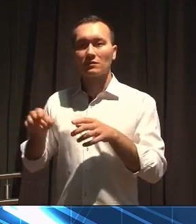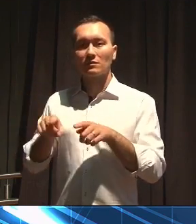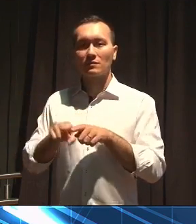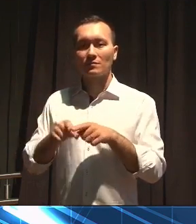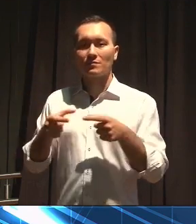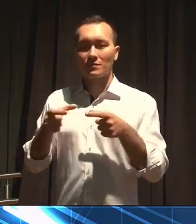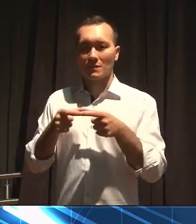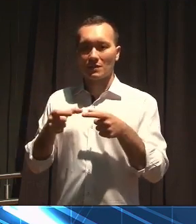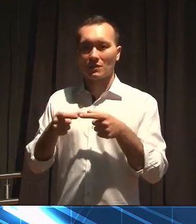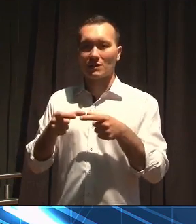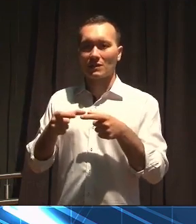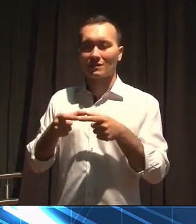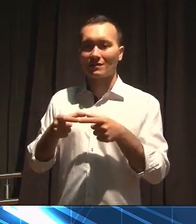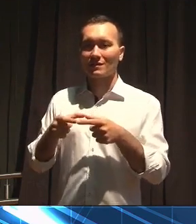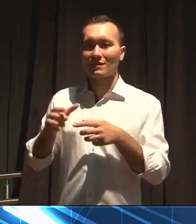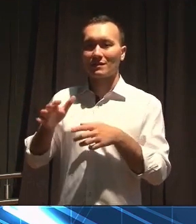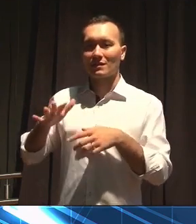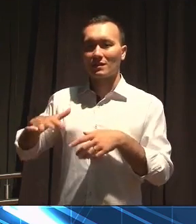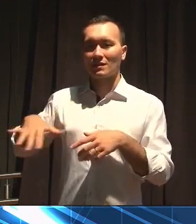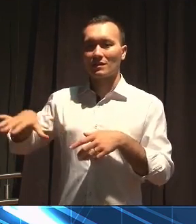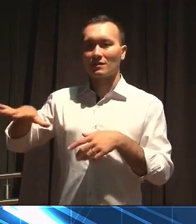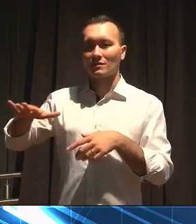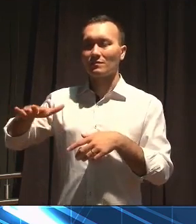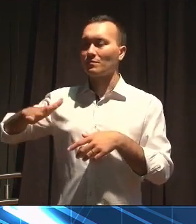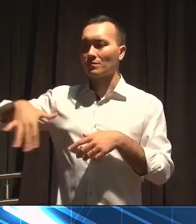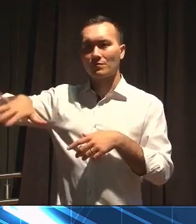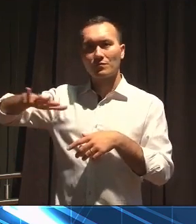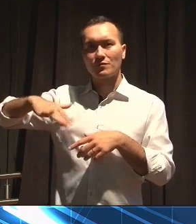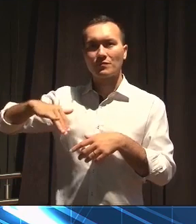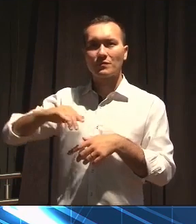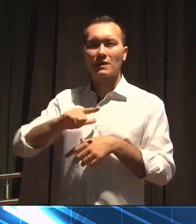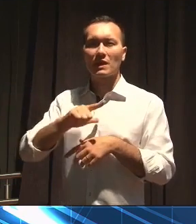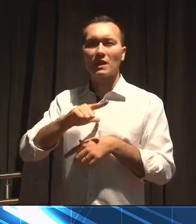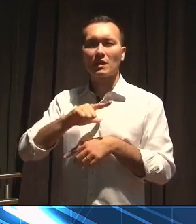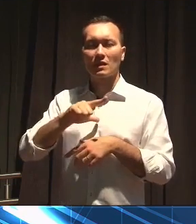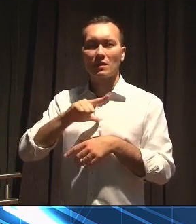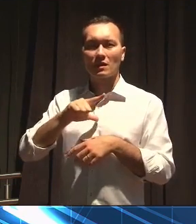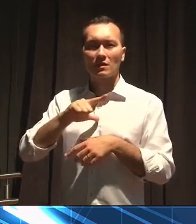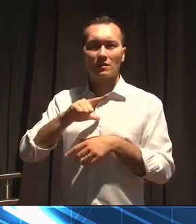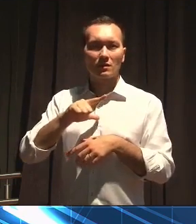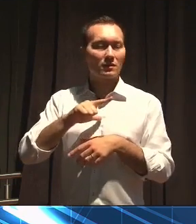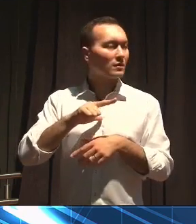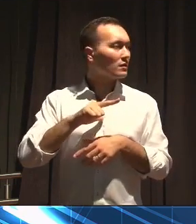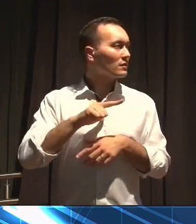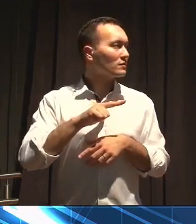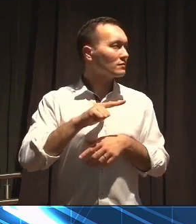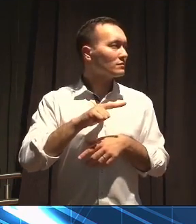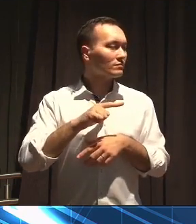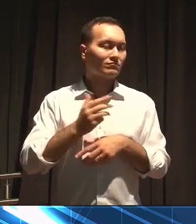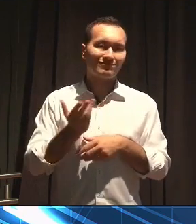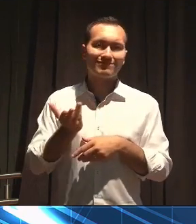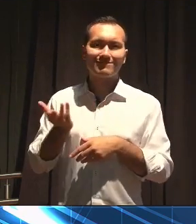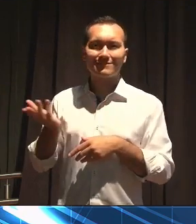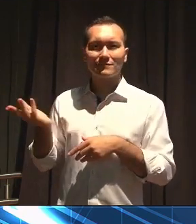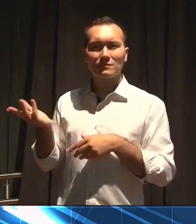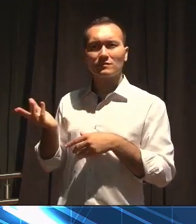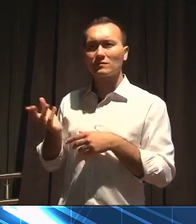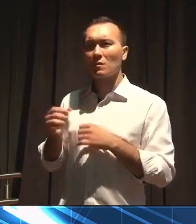como um débito técnico, começou a mostrar que essa estratégia se mostrou muito boa pelo fato de vai caindo muitos incidentes.